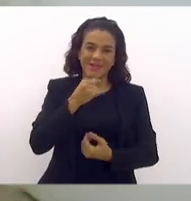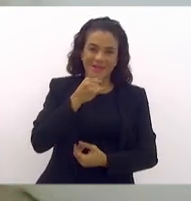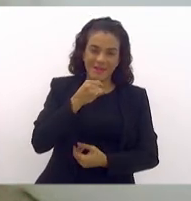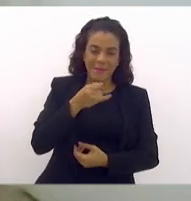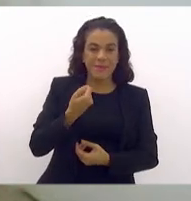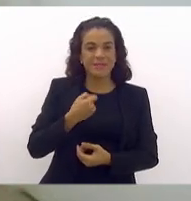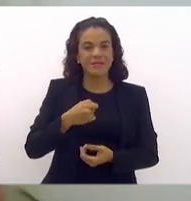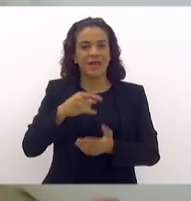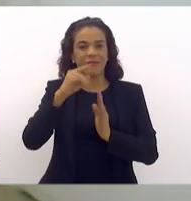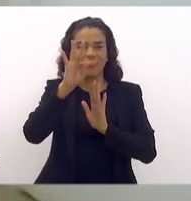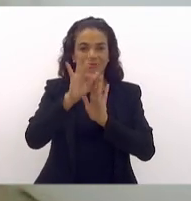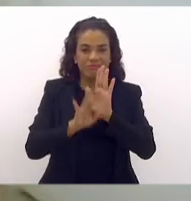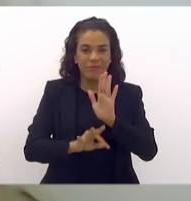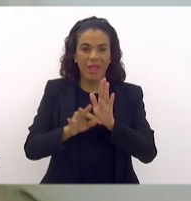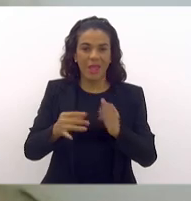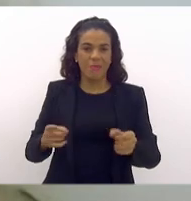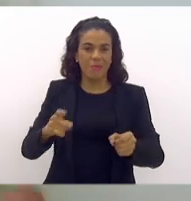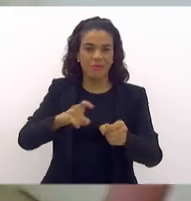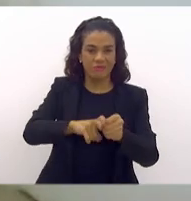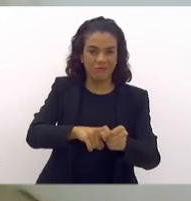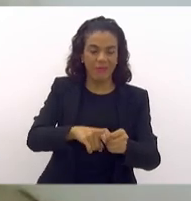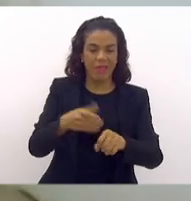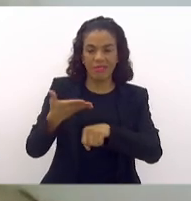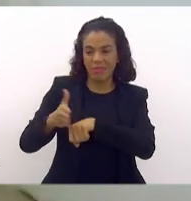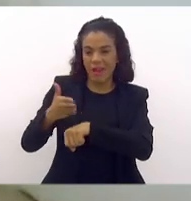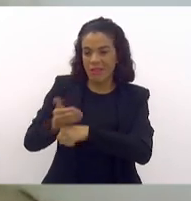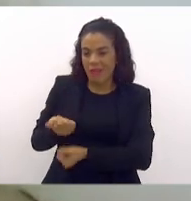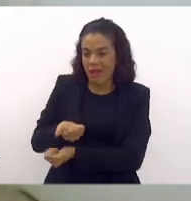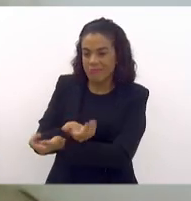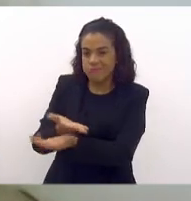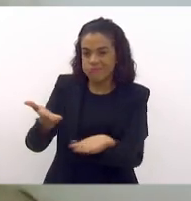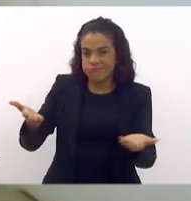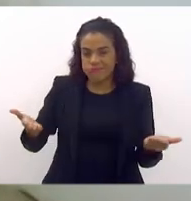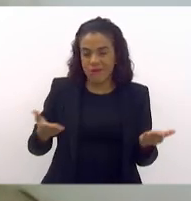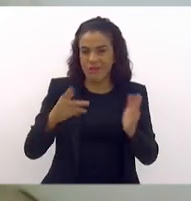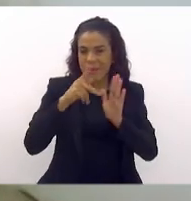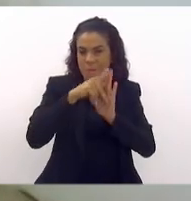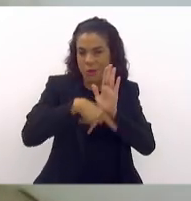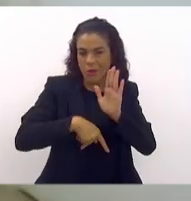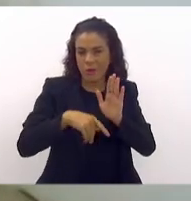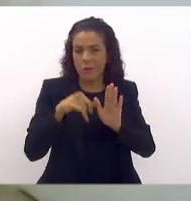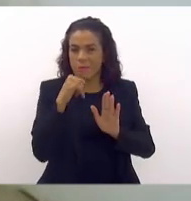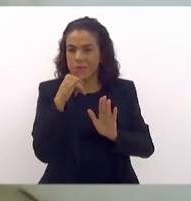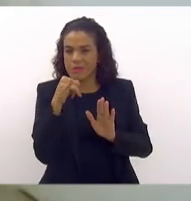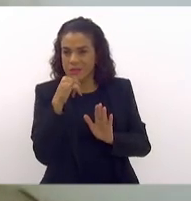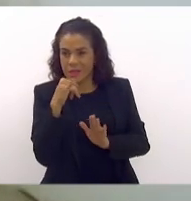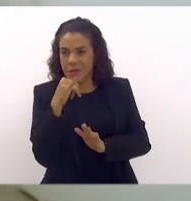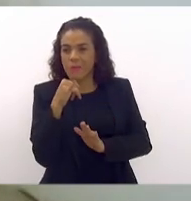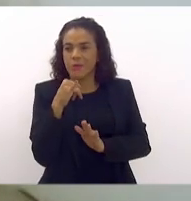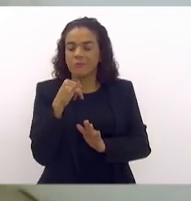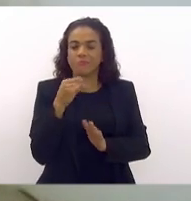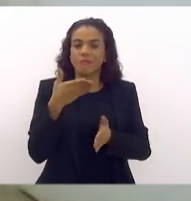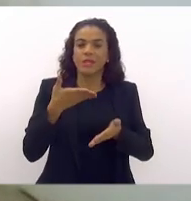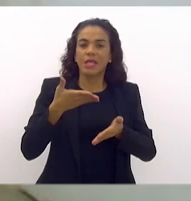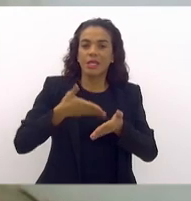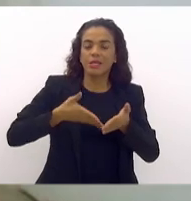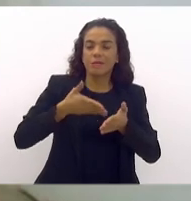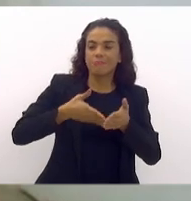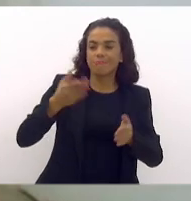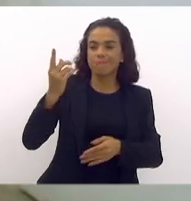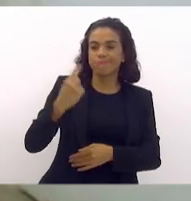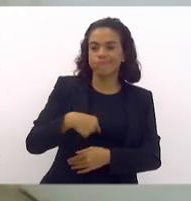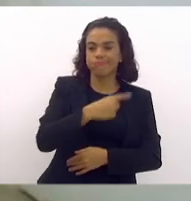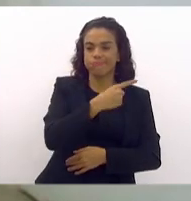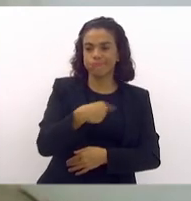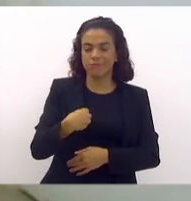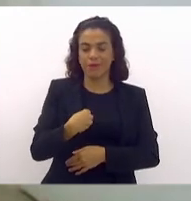de cooperação, treinar, dar acesso. Existem protocolos, inclusive, que impedem a gente